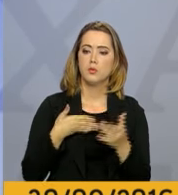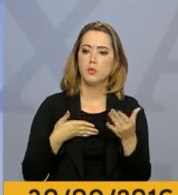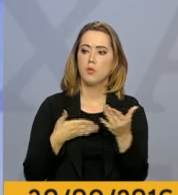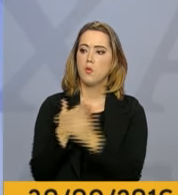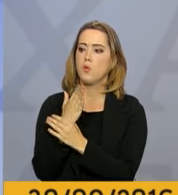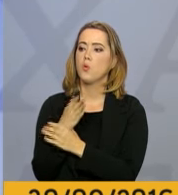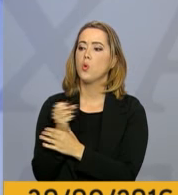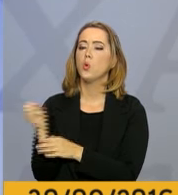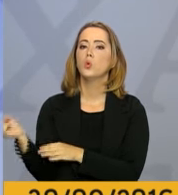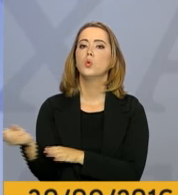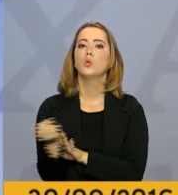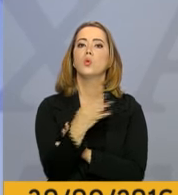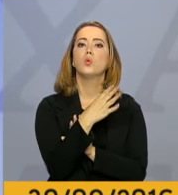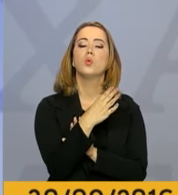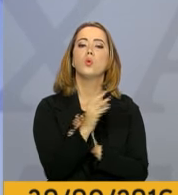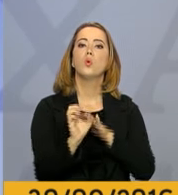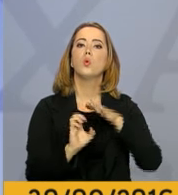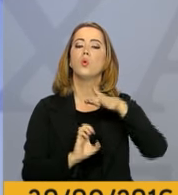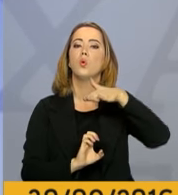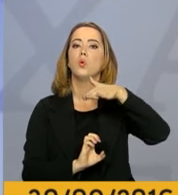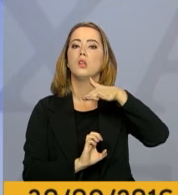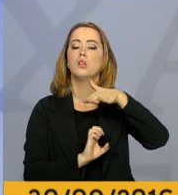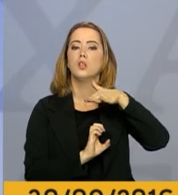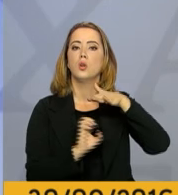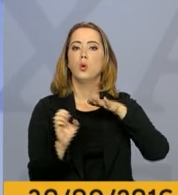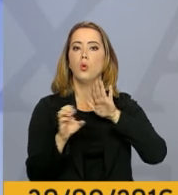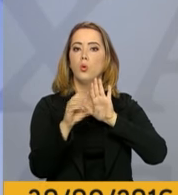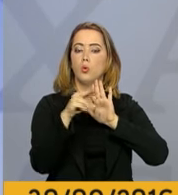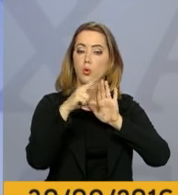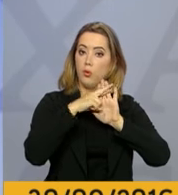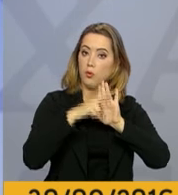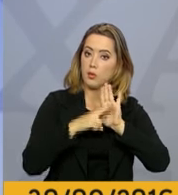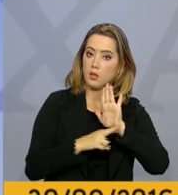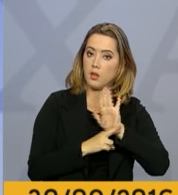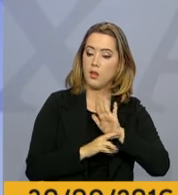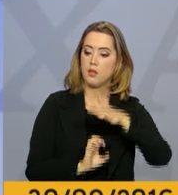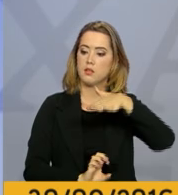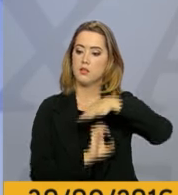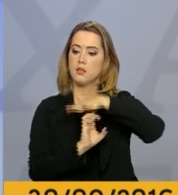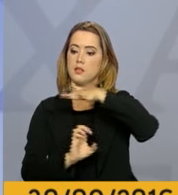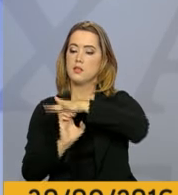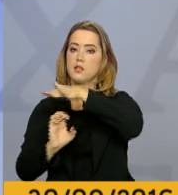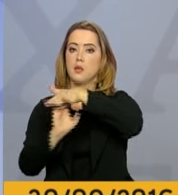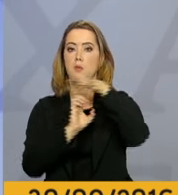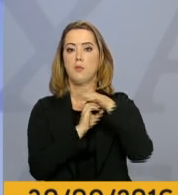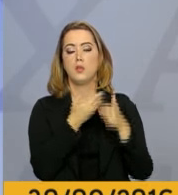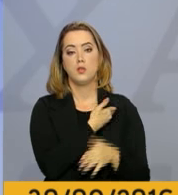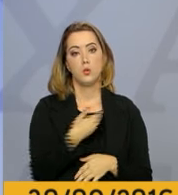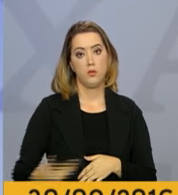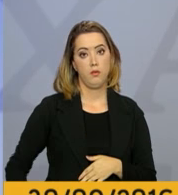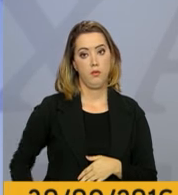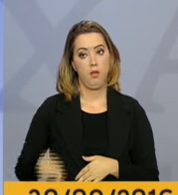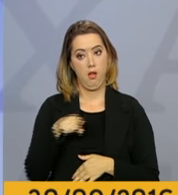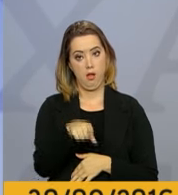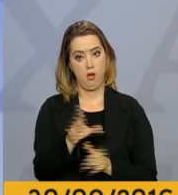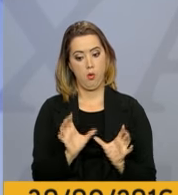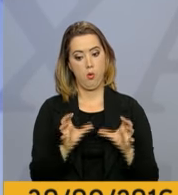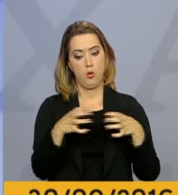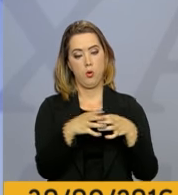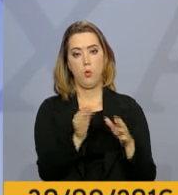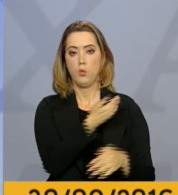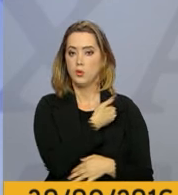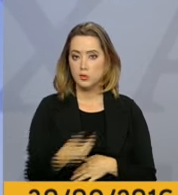aprovamos o novo Estatuto das Empresas Estatais, que passam a ser tratadas como verdadeiros bens públicos. Hoje, para